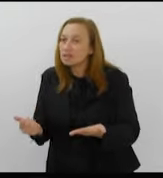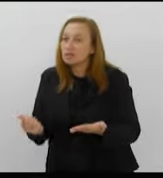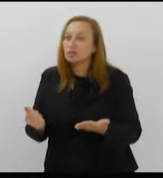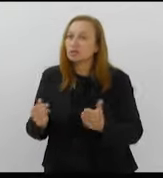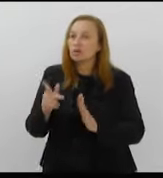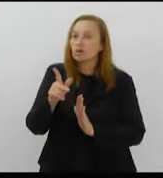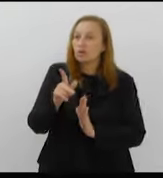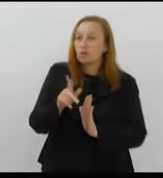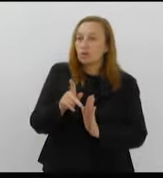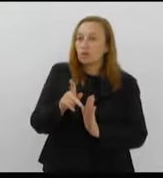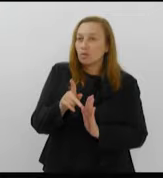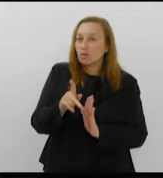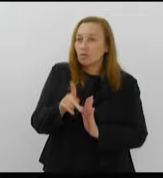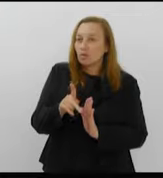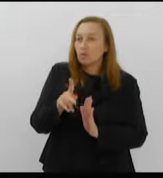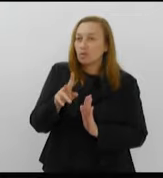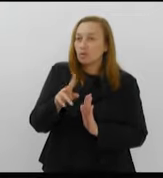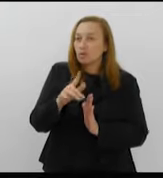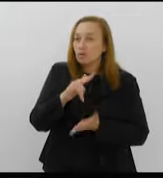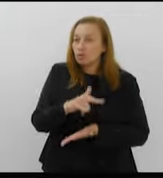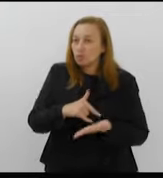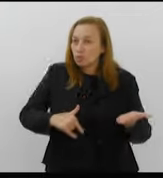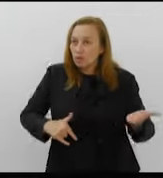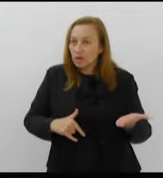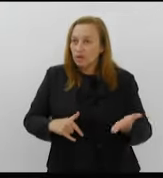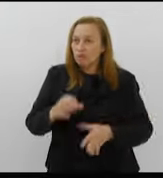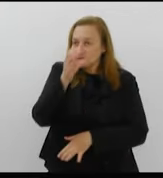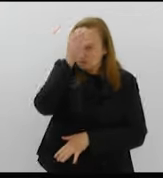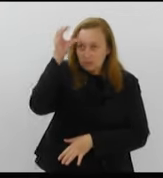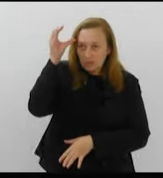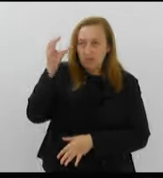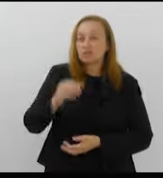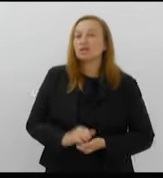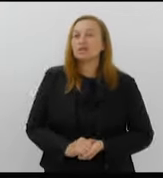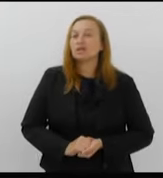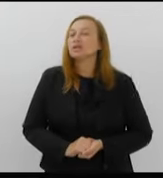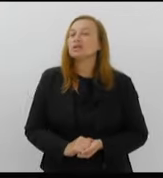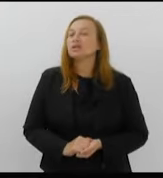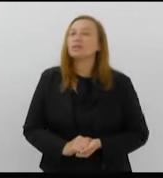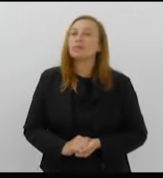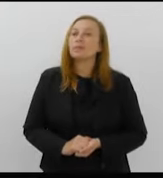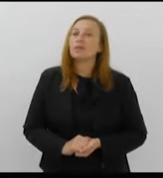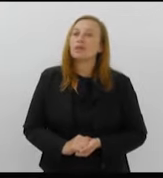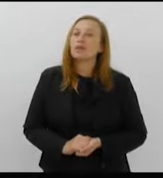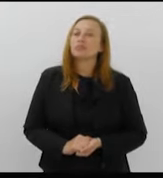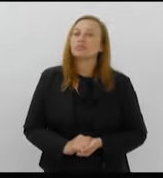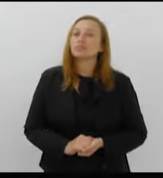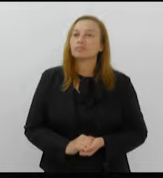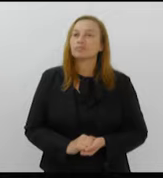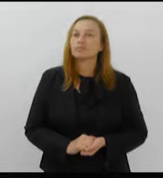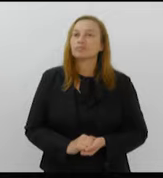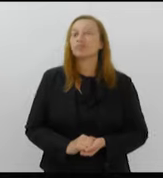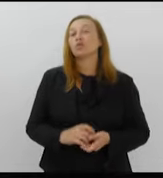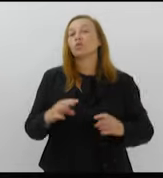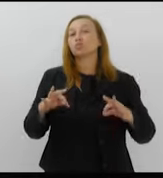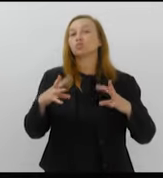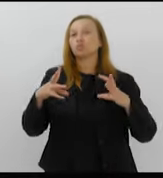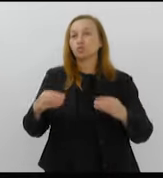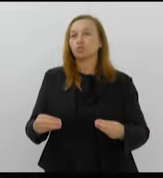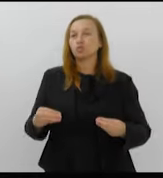prontuários dos pacientes, muito em função da péssima gestão dessas organizações sociais. Isso